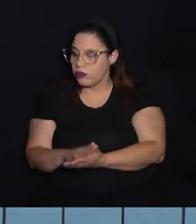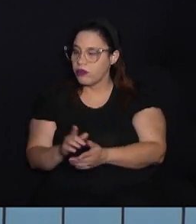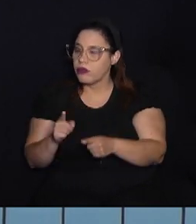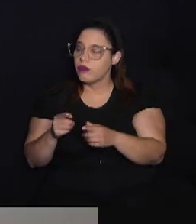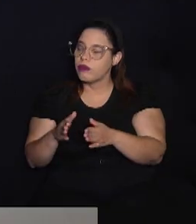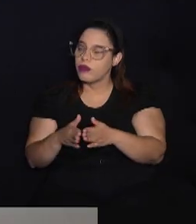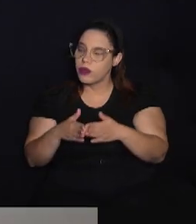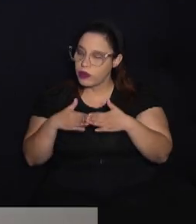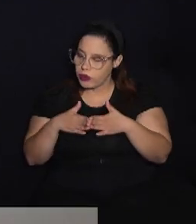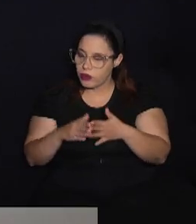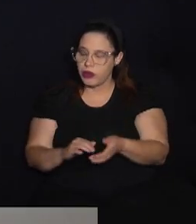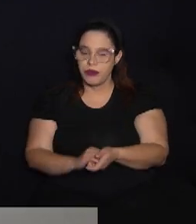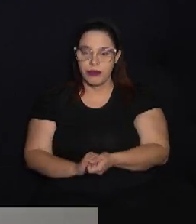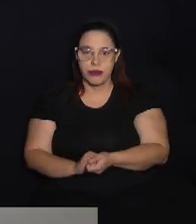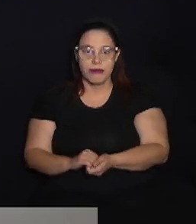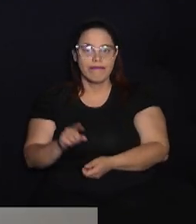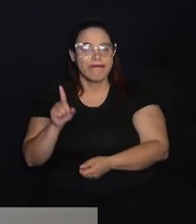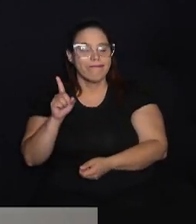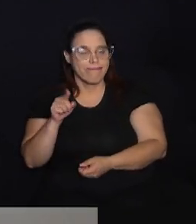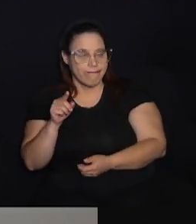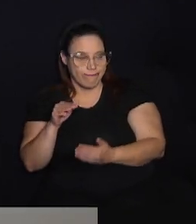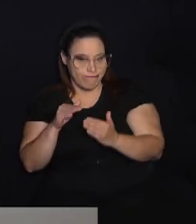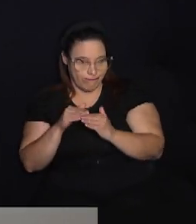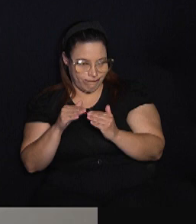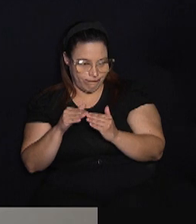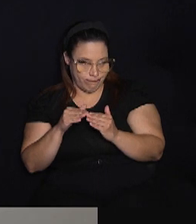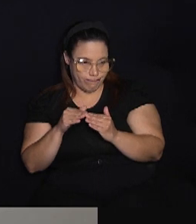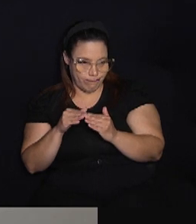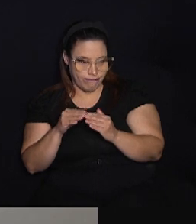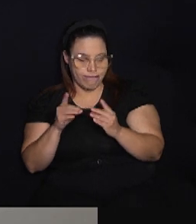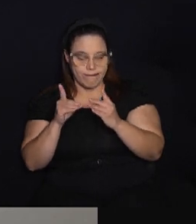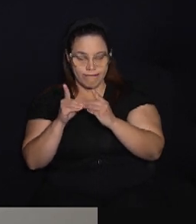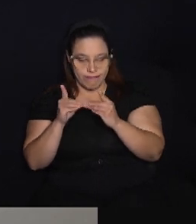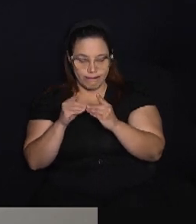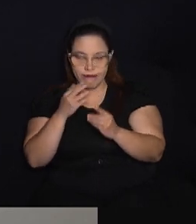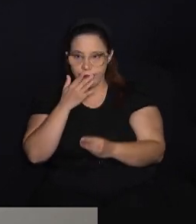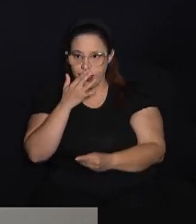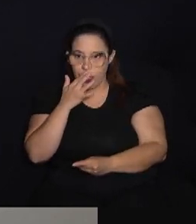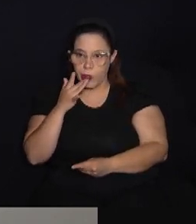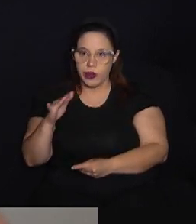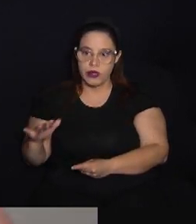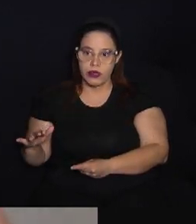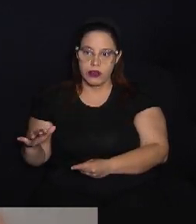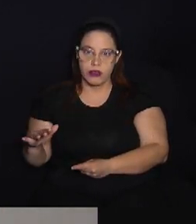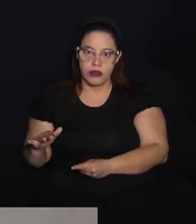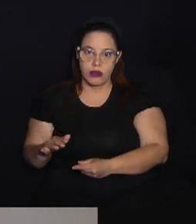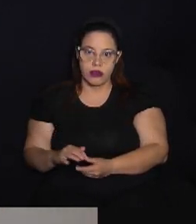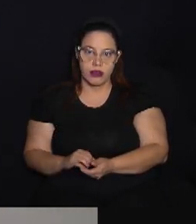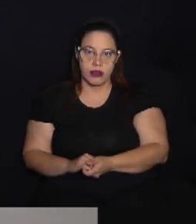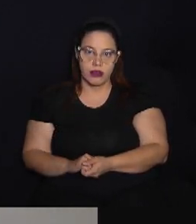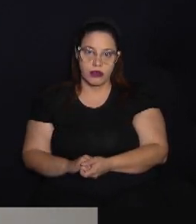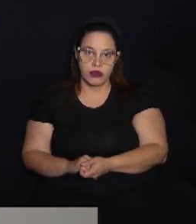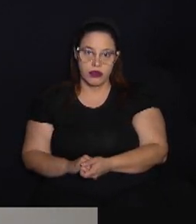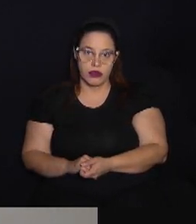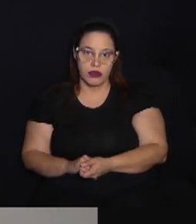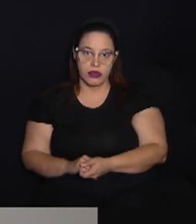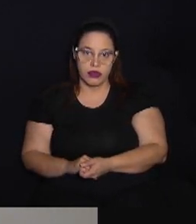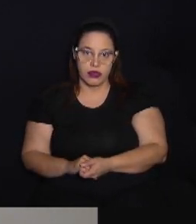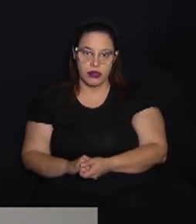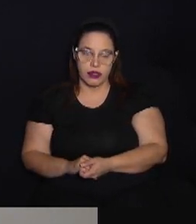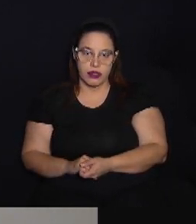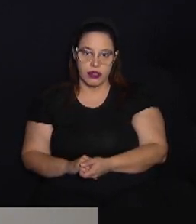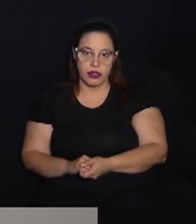favor. Sim, a gente tem crianças no consultório a gente atende ao longo